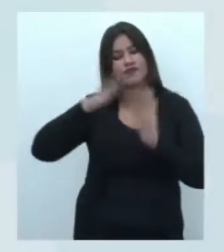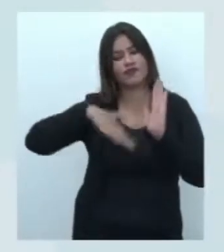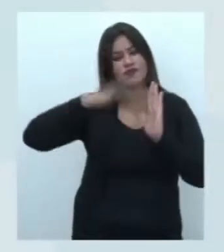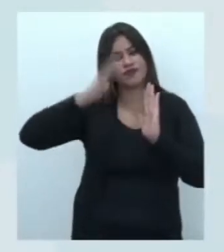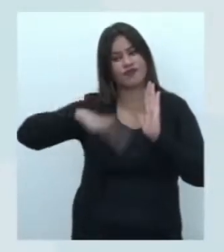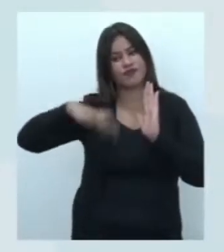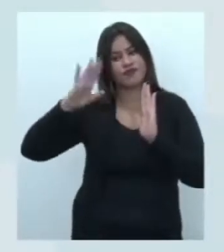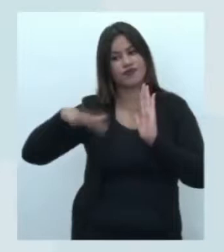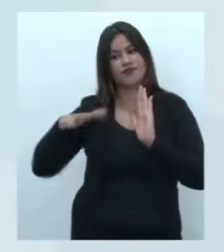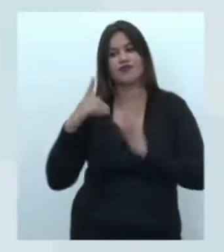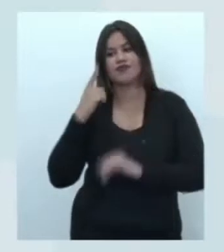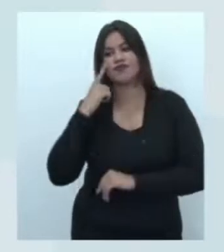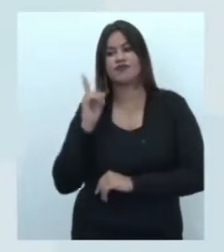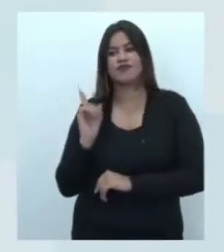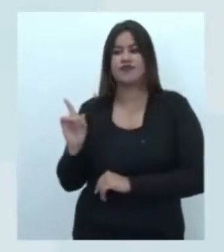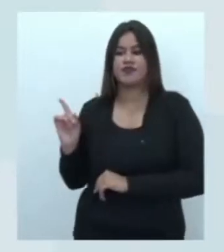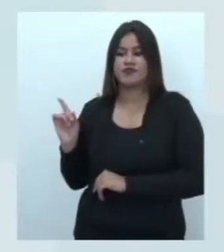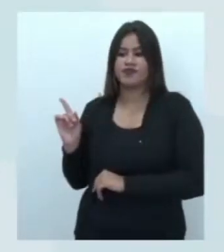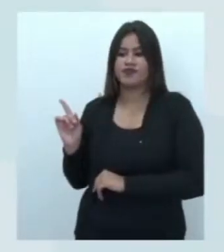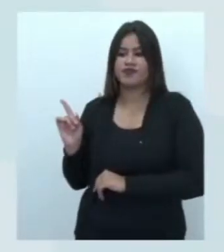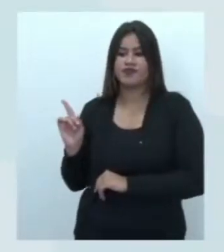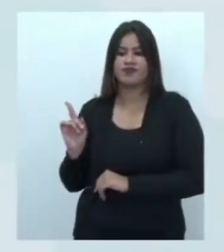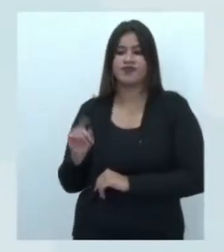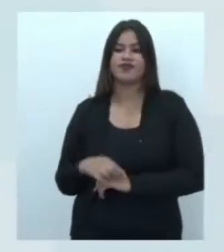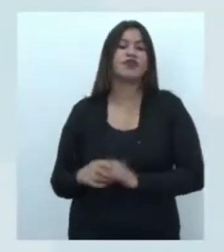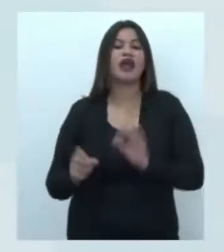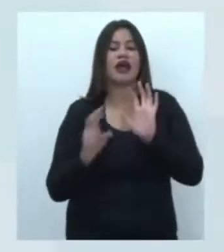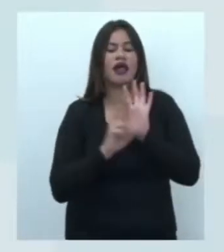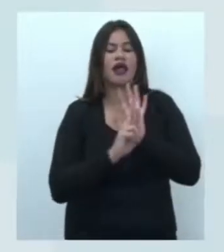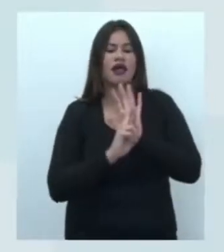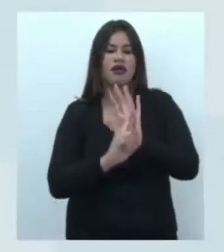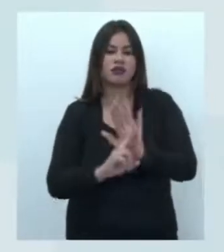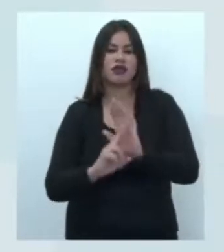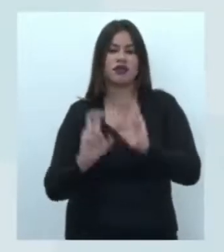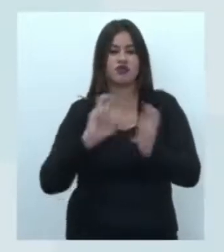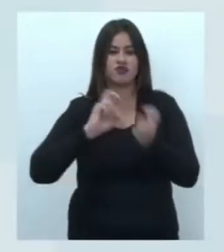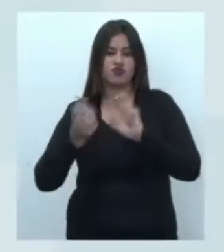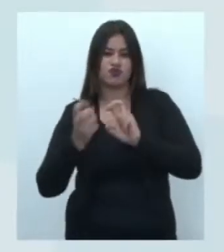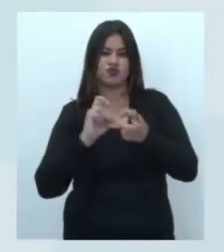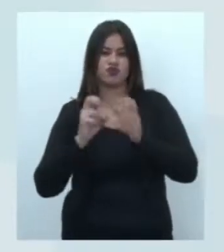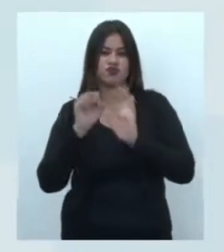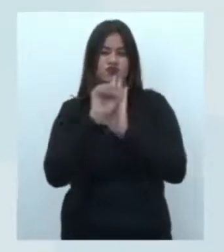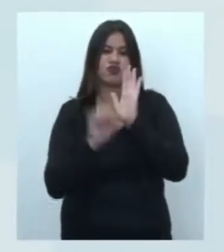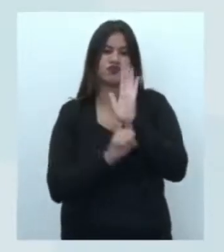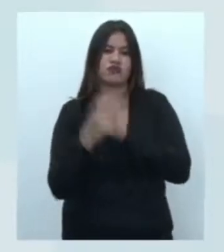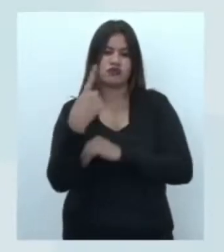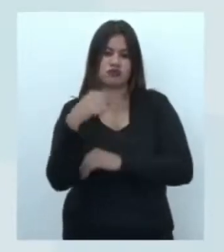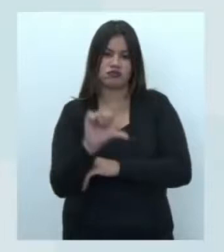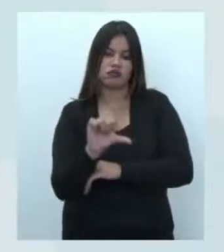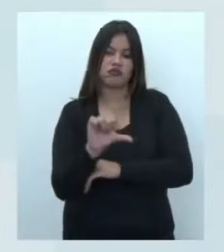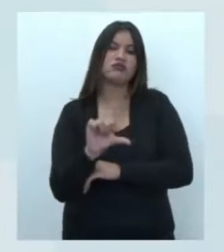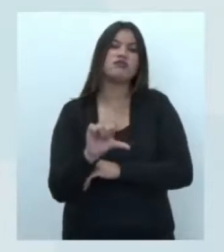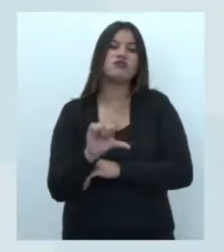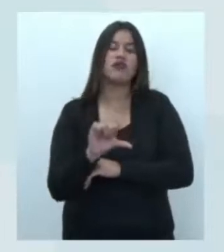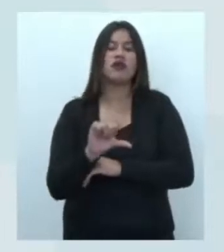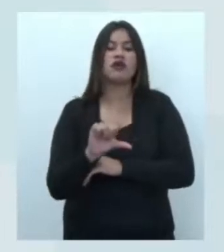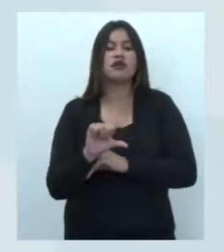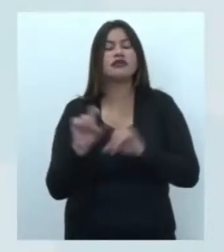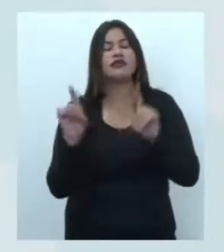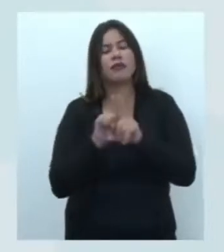vocês observarem, ela representa um jogo de capoeira no século XIX, né? É importante lembrar que entre